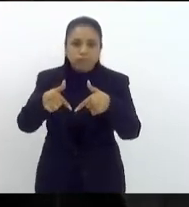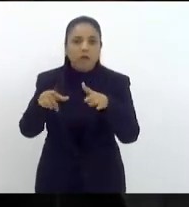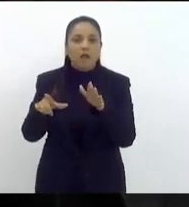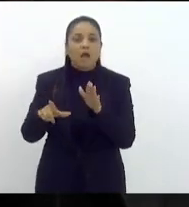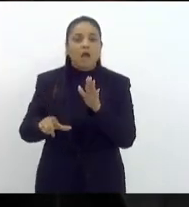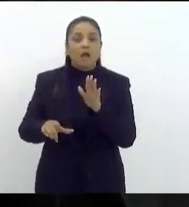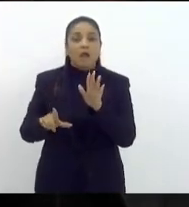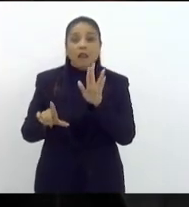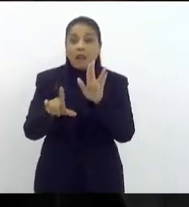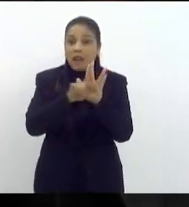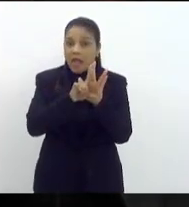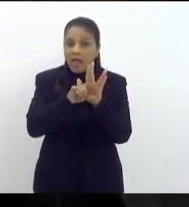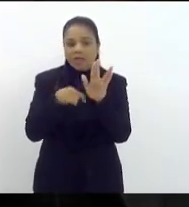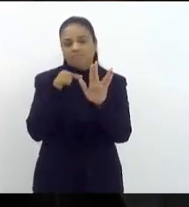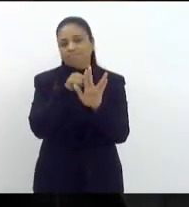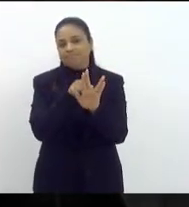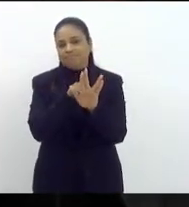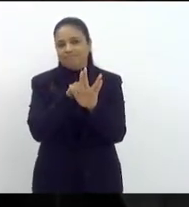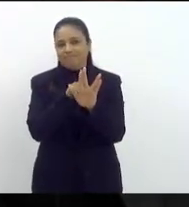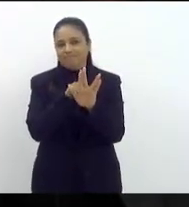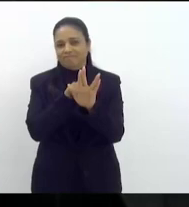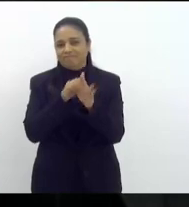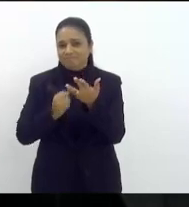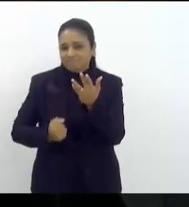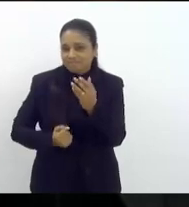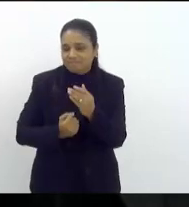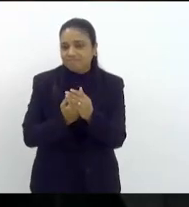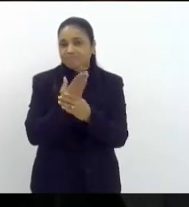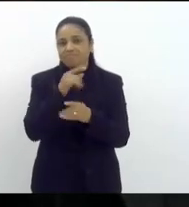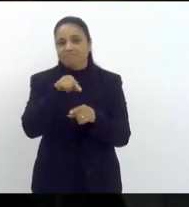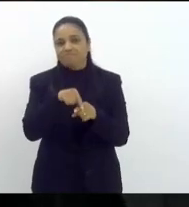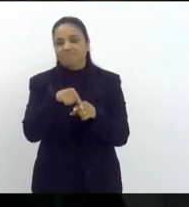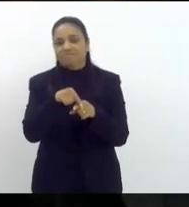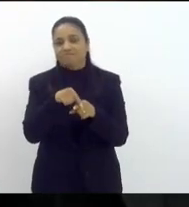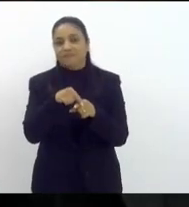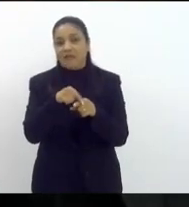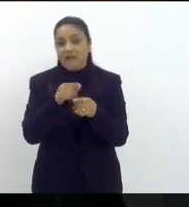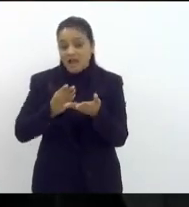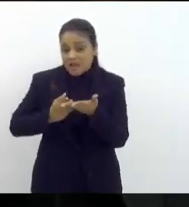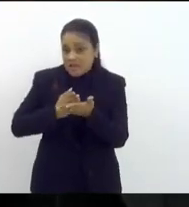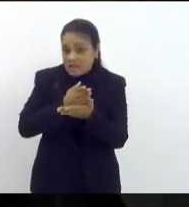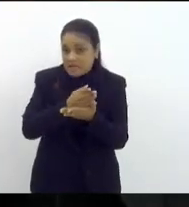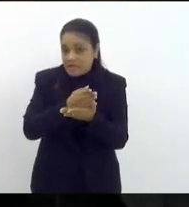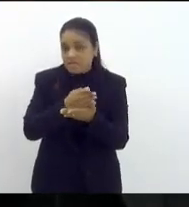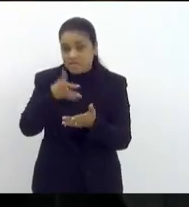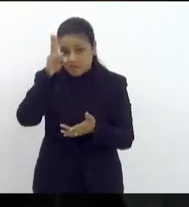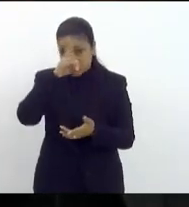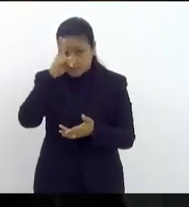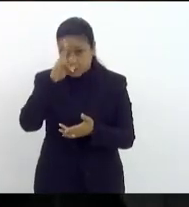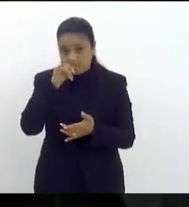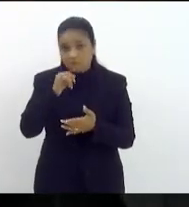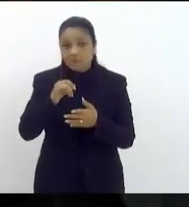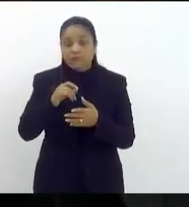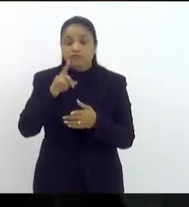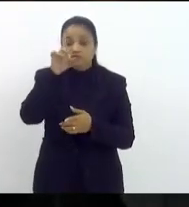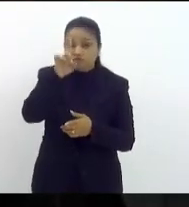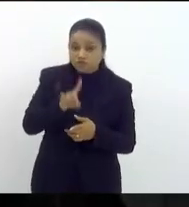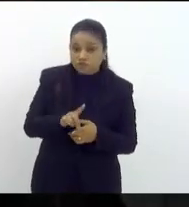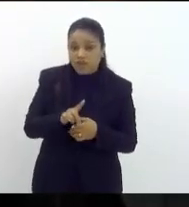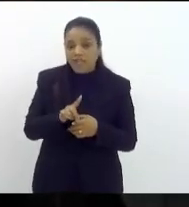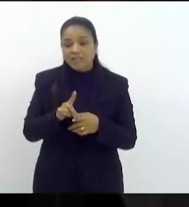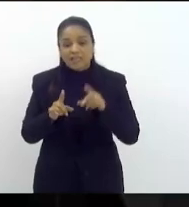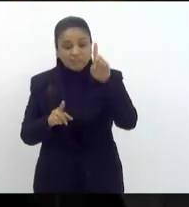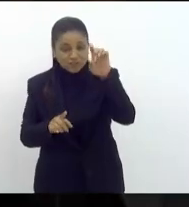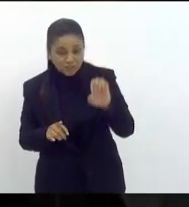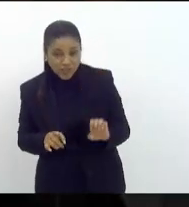leis semelhantes a lei Pioneira do Rio de Janeiro Lembrando que essa lei foi aprovada com votos da direita do centro da